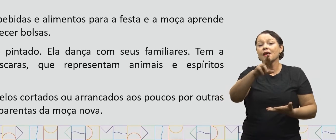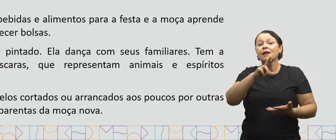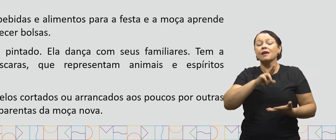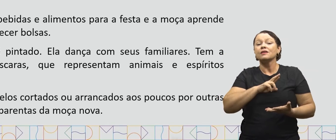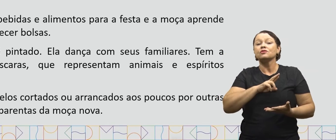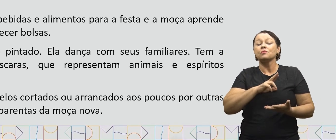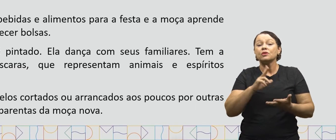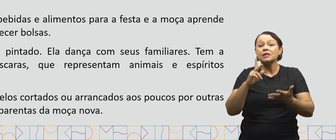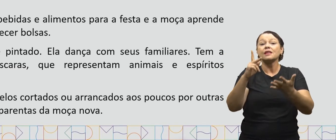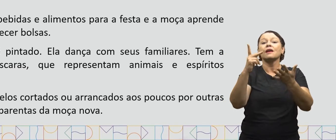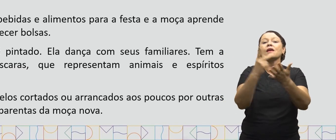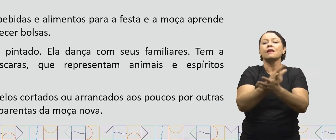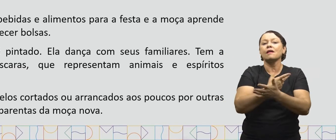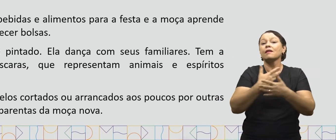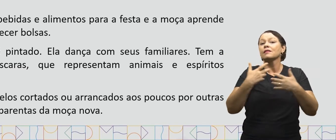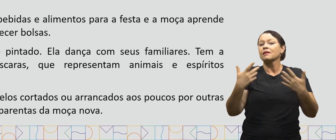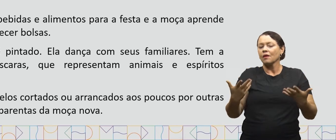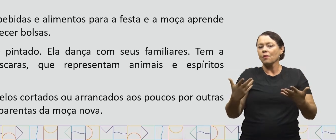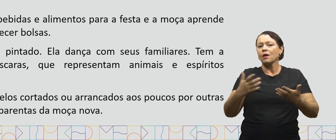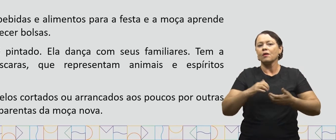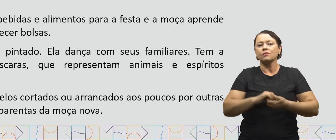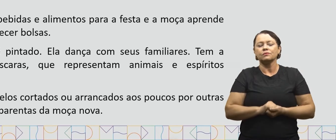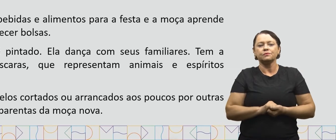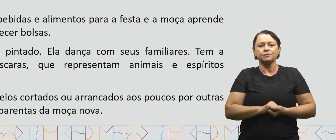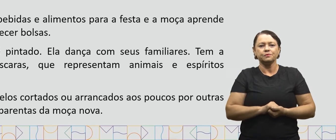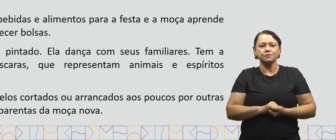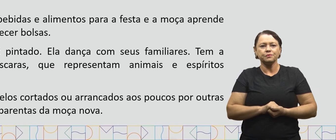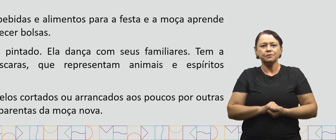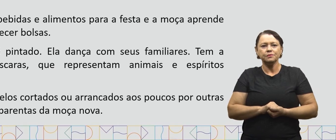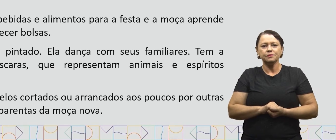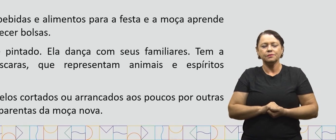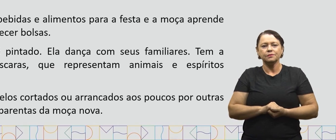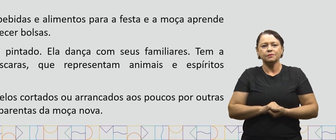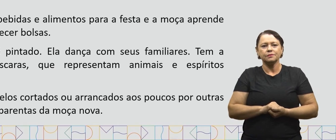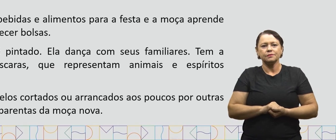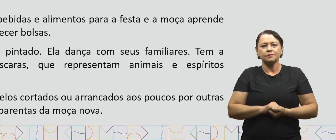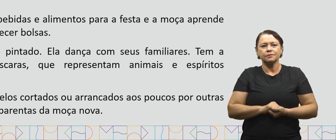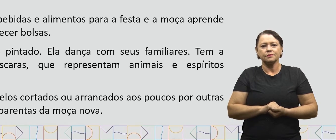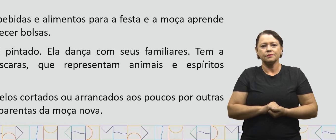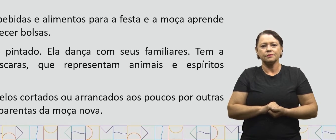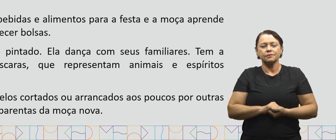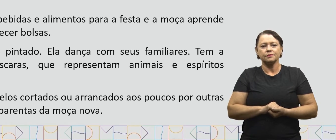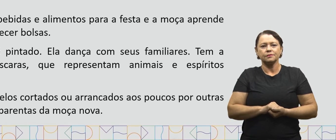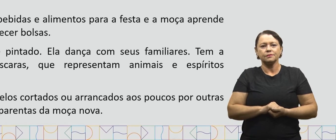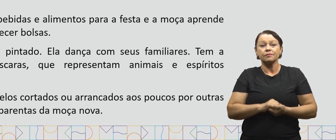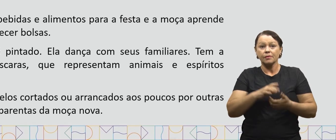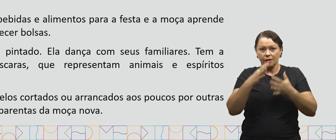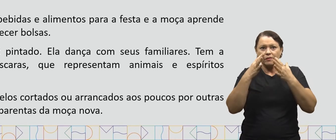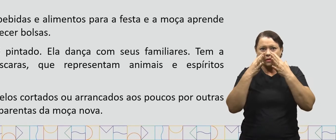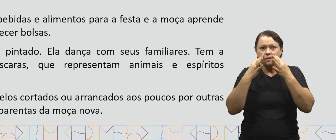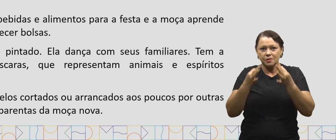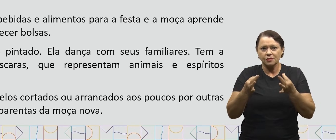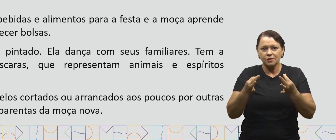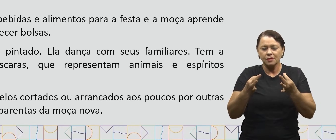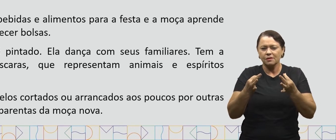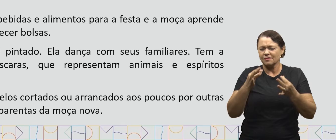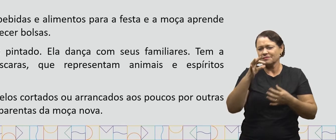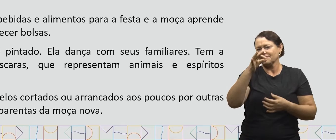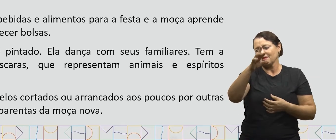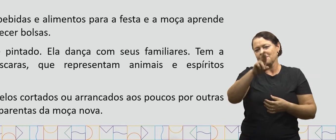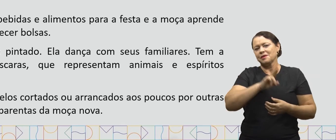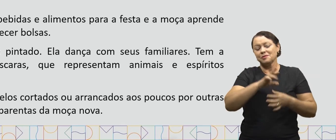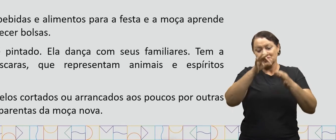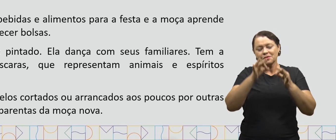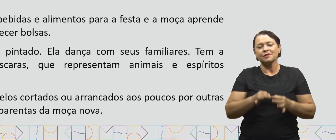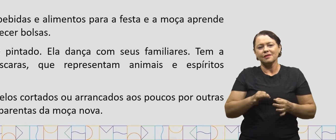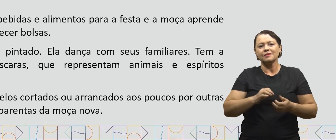dessas alternativas não indica um dos acontecimentos durante o ritual ticuna? Se prestou bastante atenção, vai acertar fácil